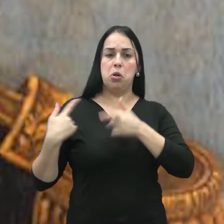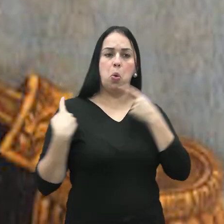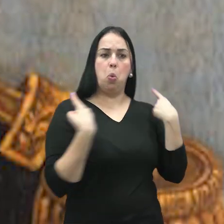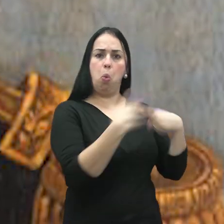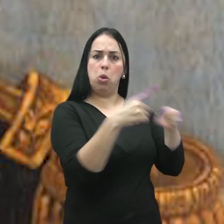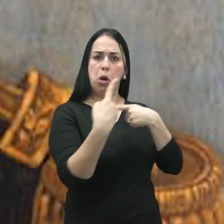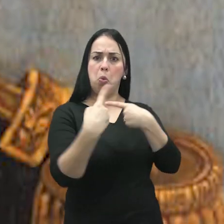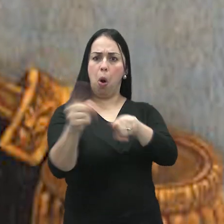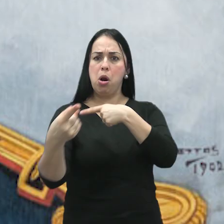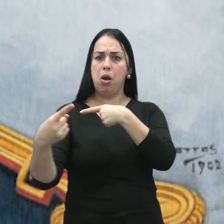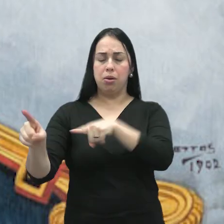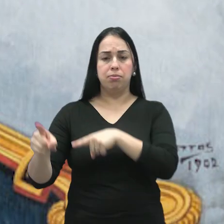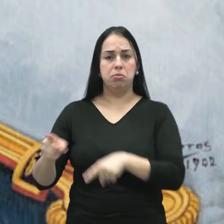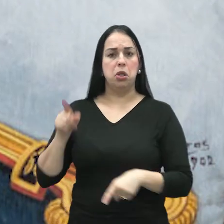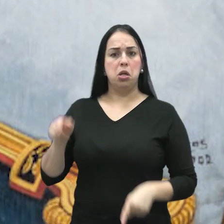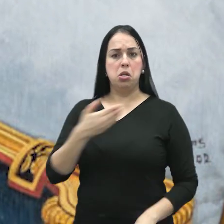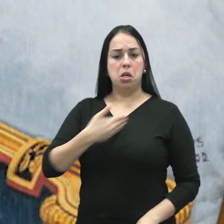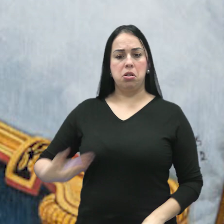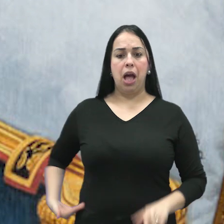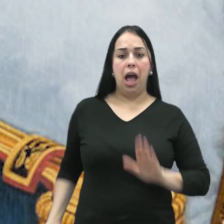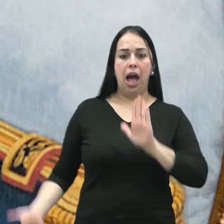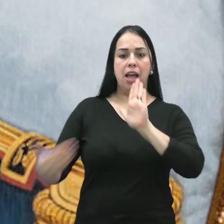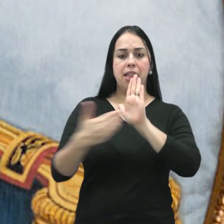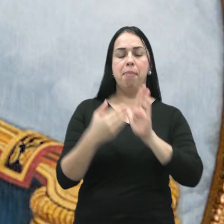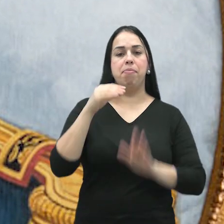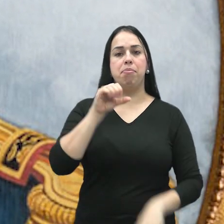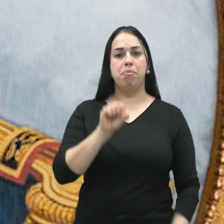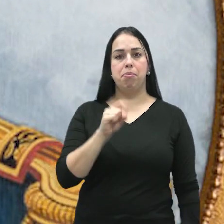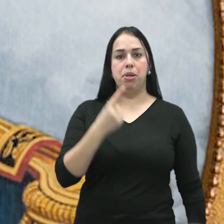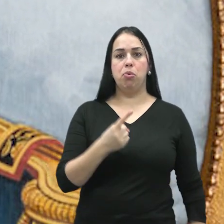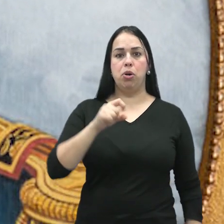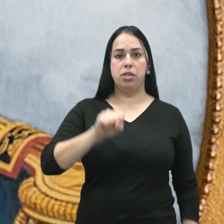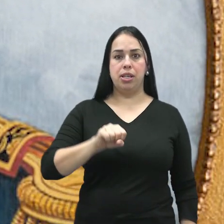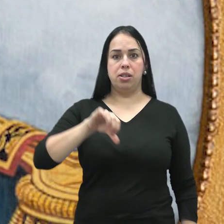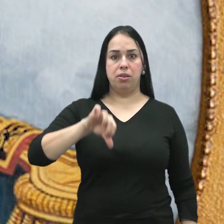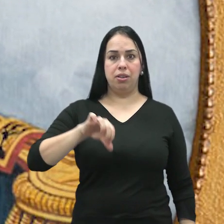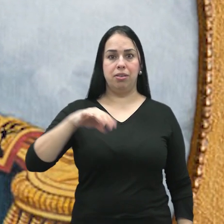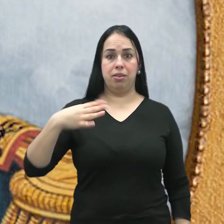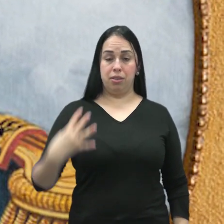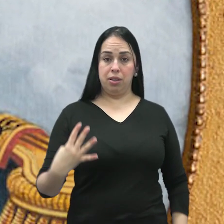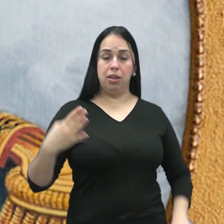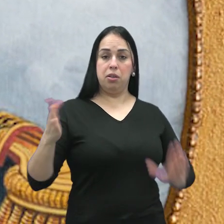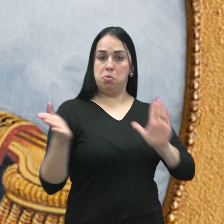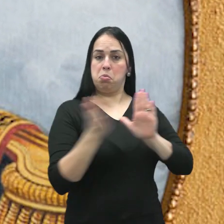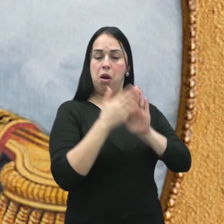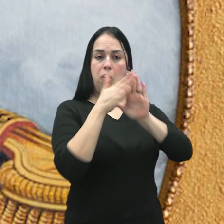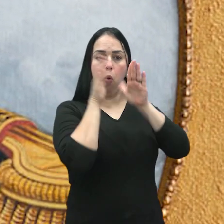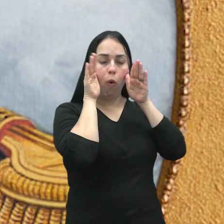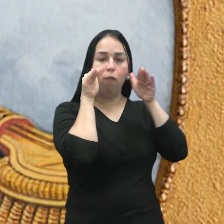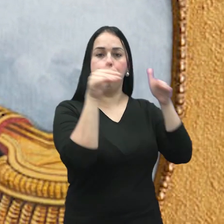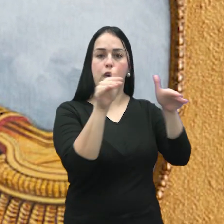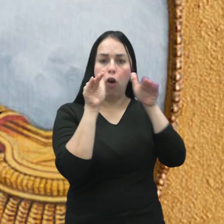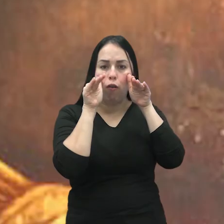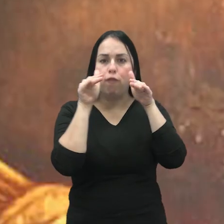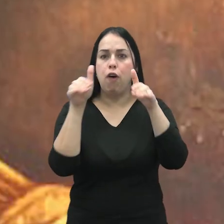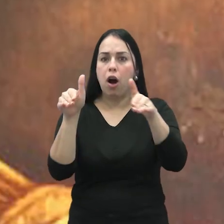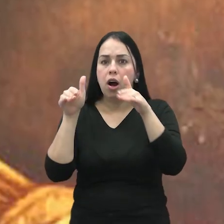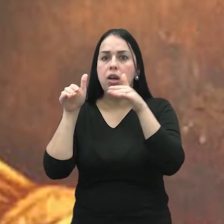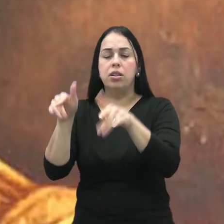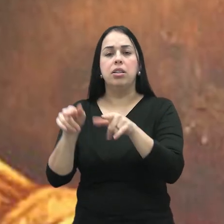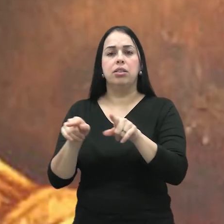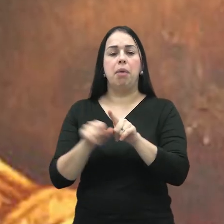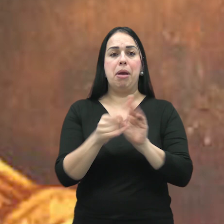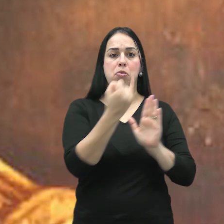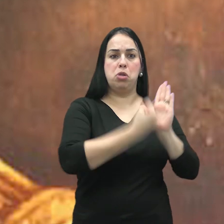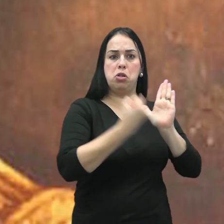a diversas revoltas. Governou até 1894, com políticas pautadas nos setores mais populares.